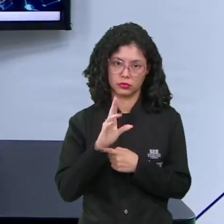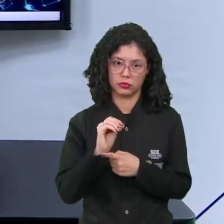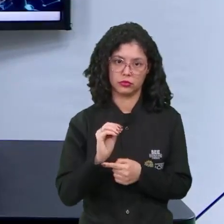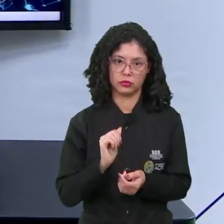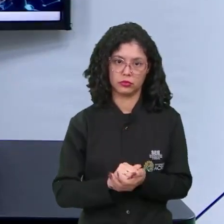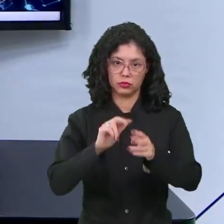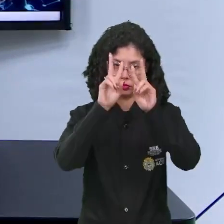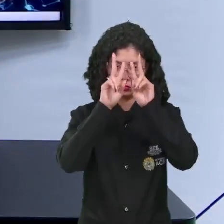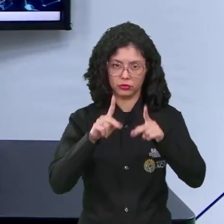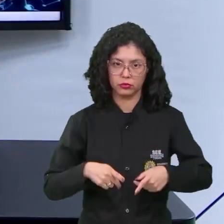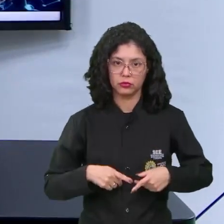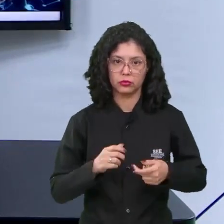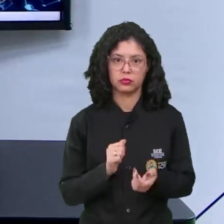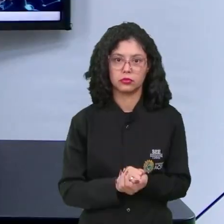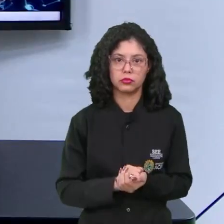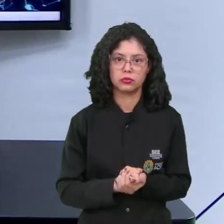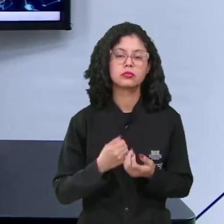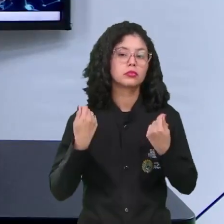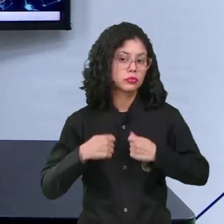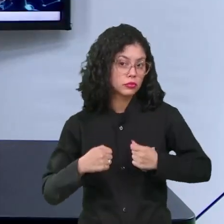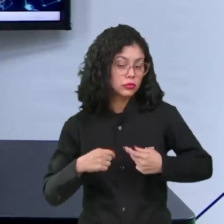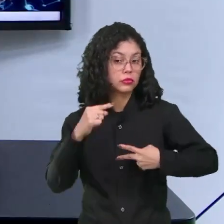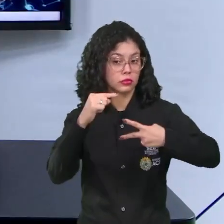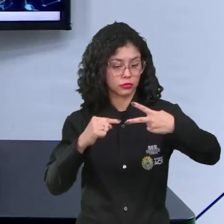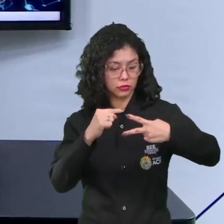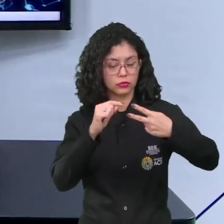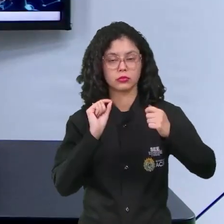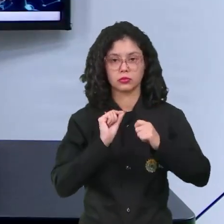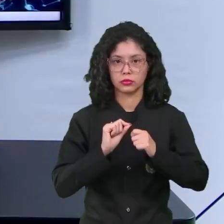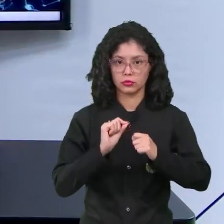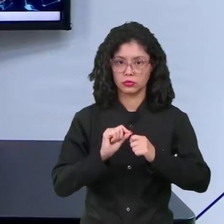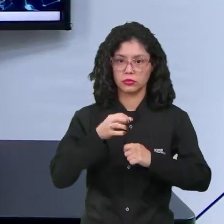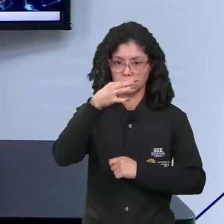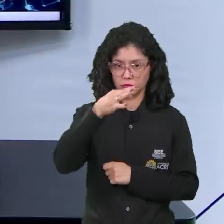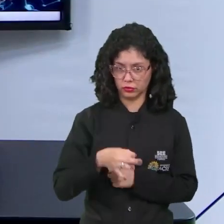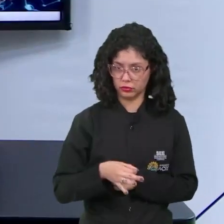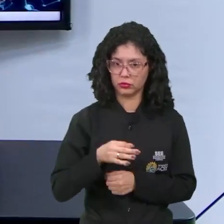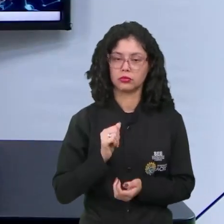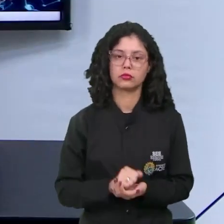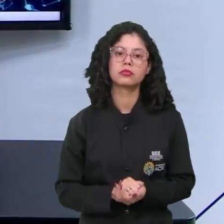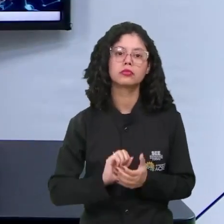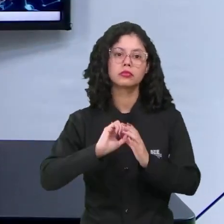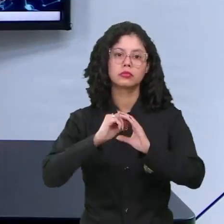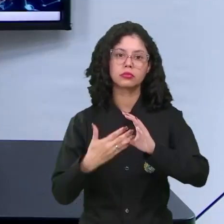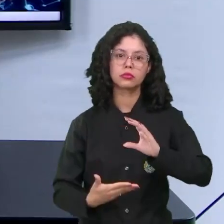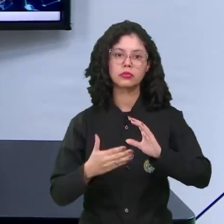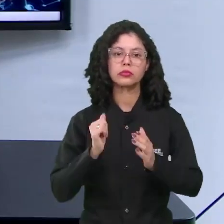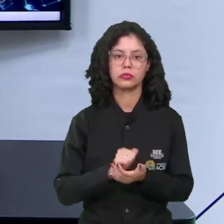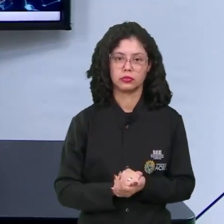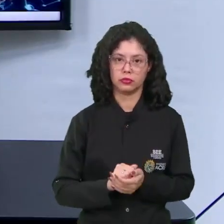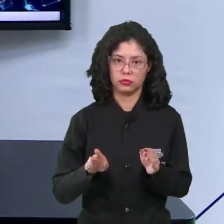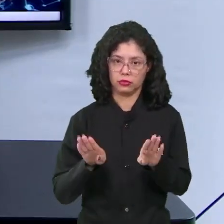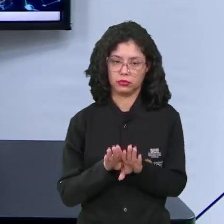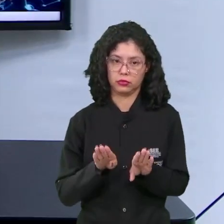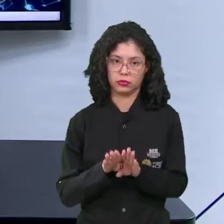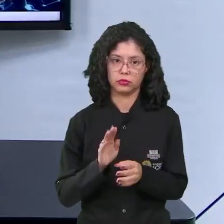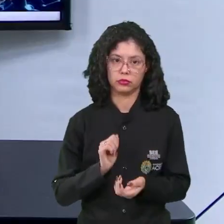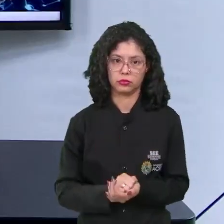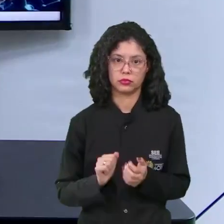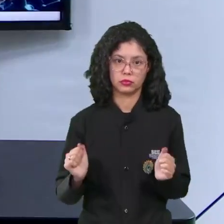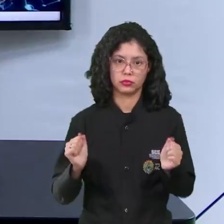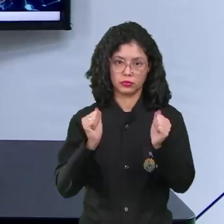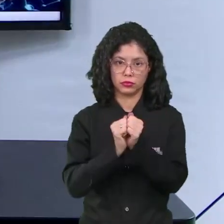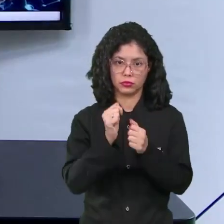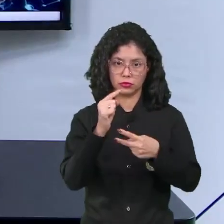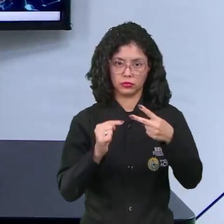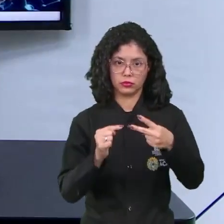o humano é essencial para que seja feito de forma correta. A caracterização da curadoria digital é a junção